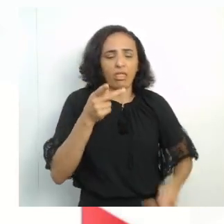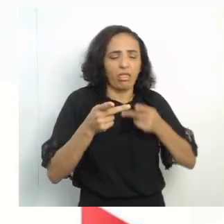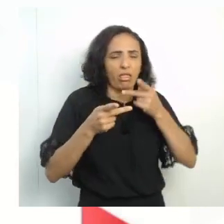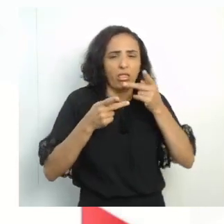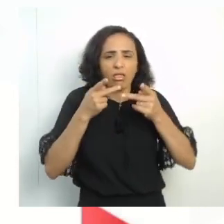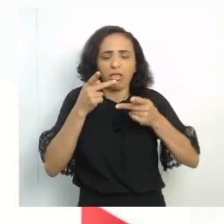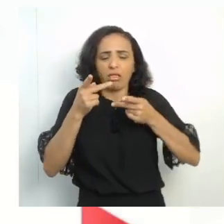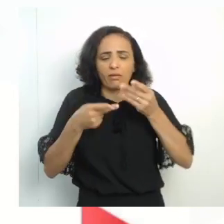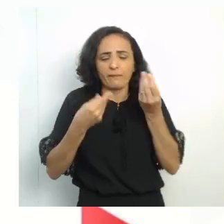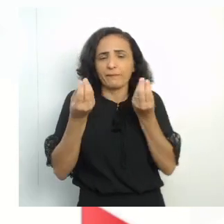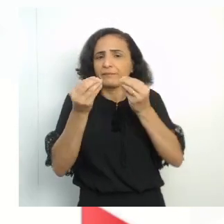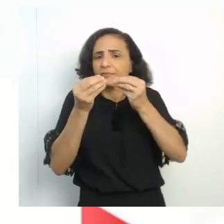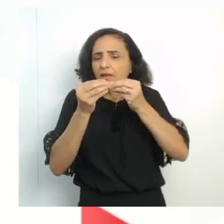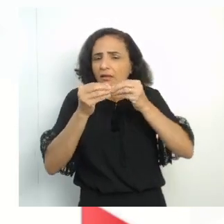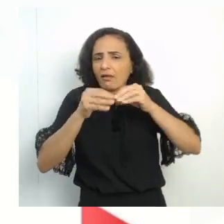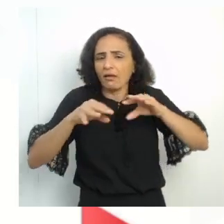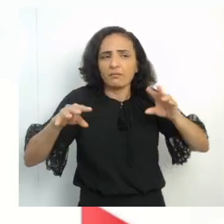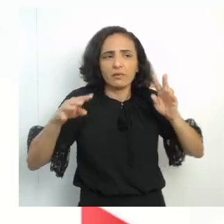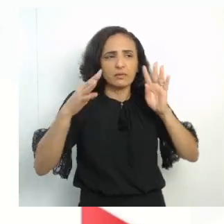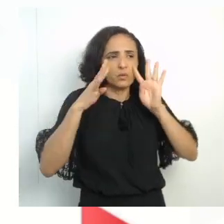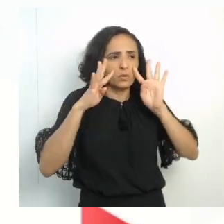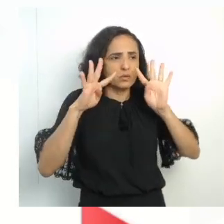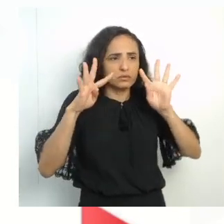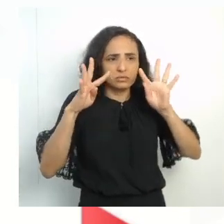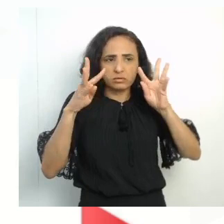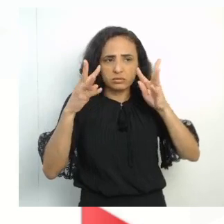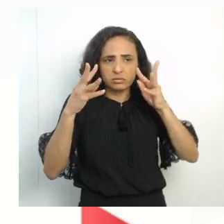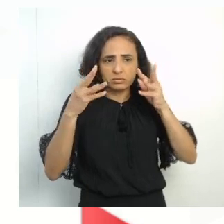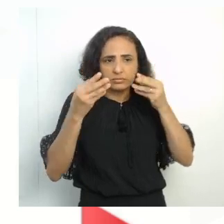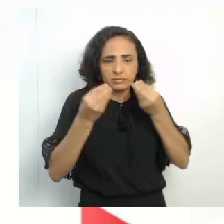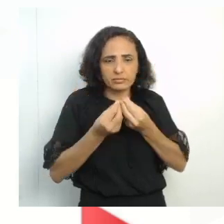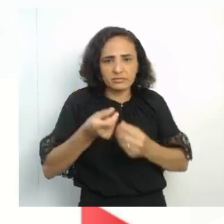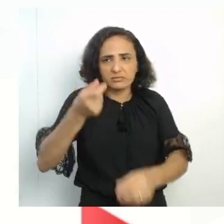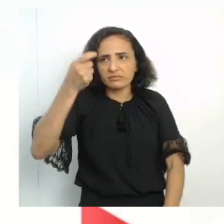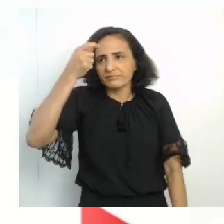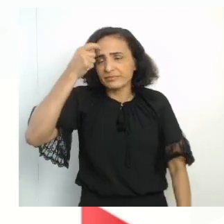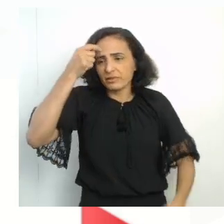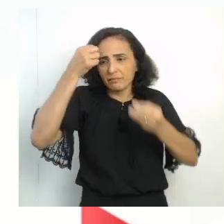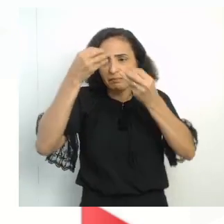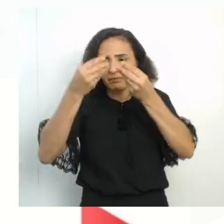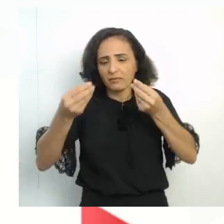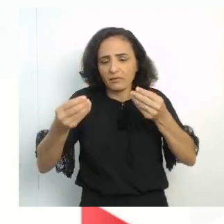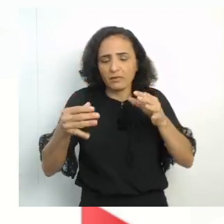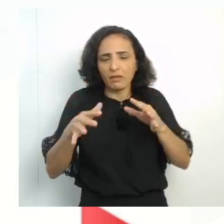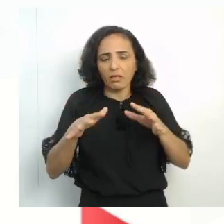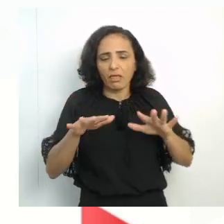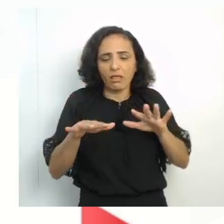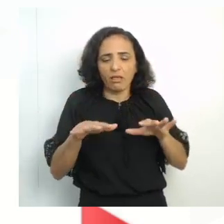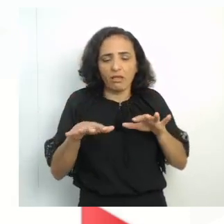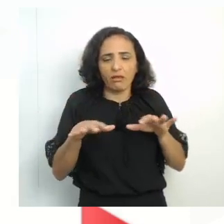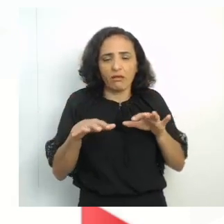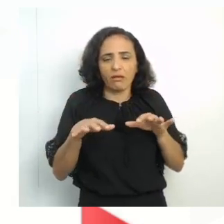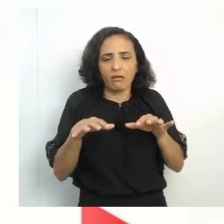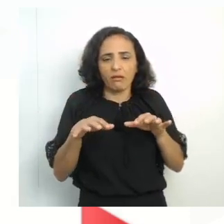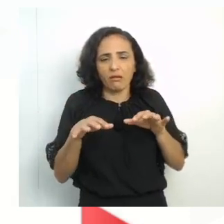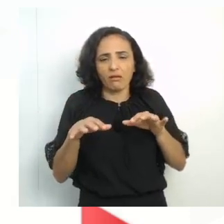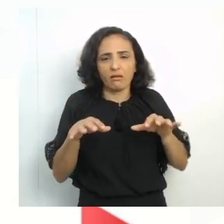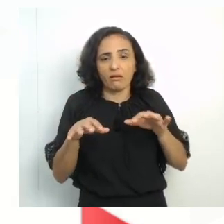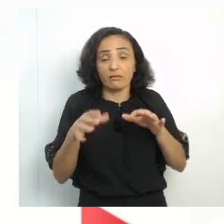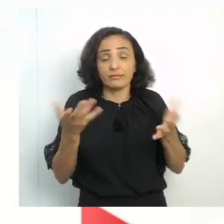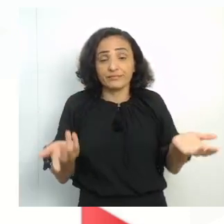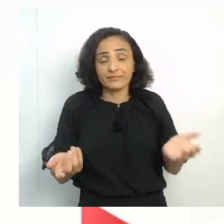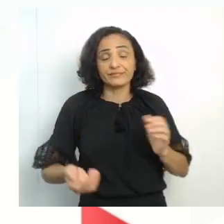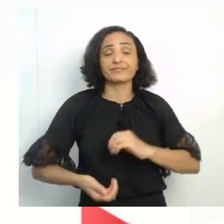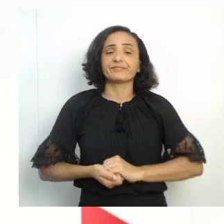prejuízo na atenção, memória, tremores. Quando se fala de cocaína, a gente tem